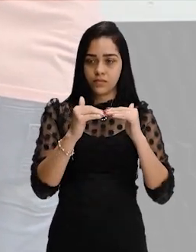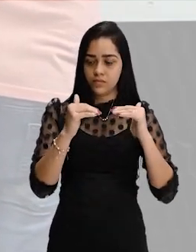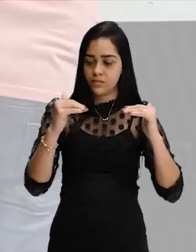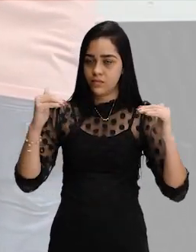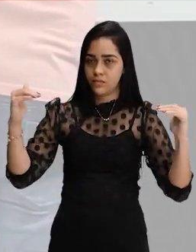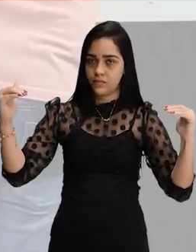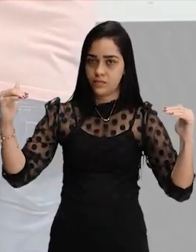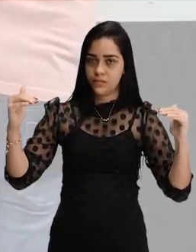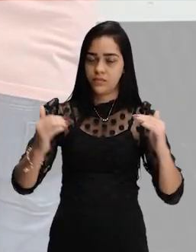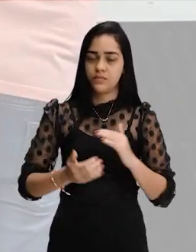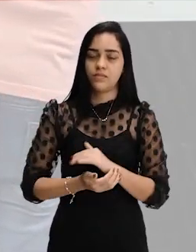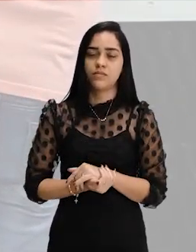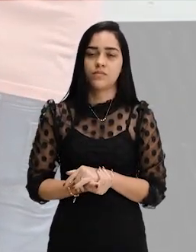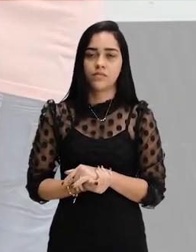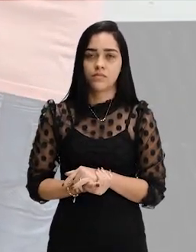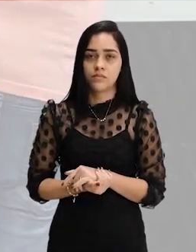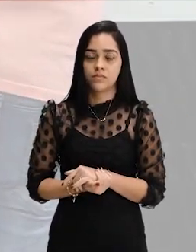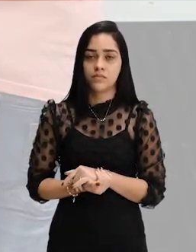numérica,